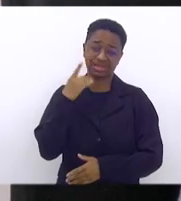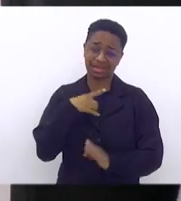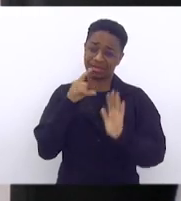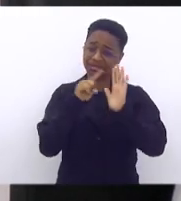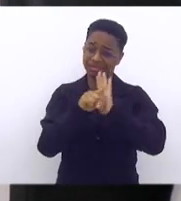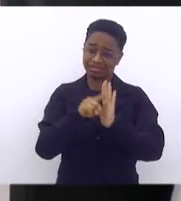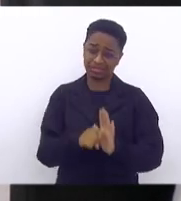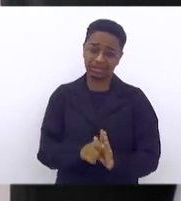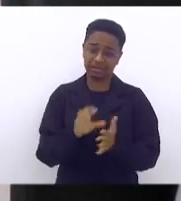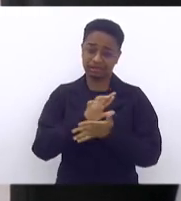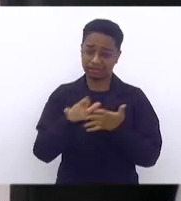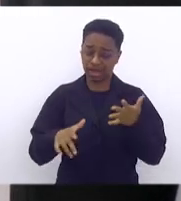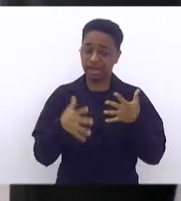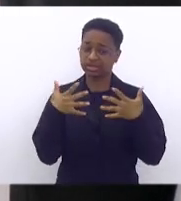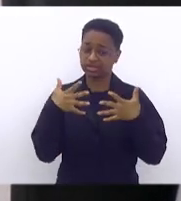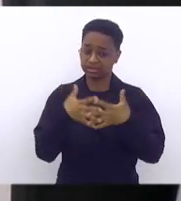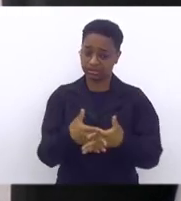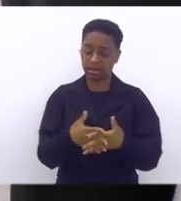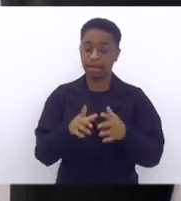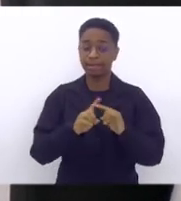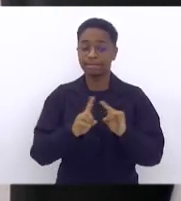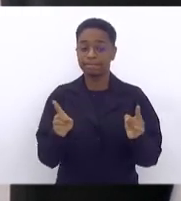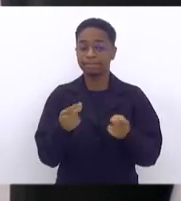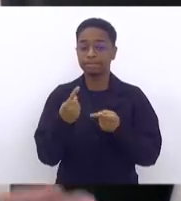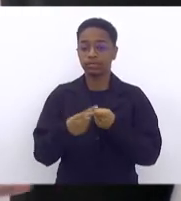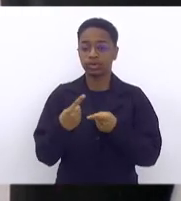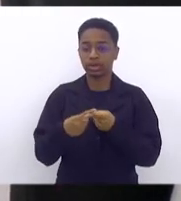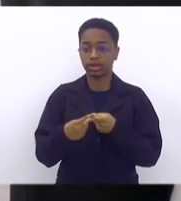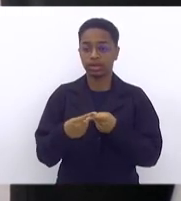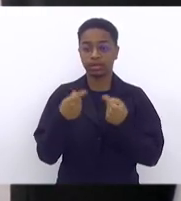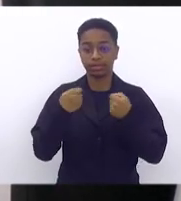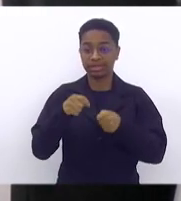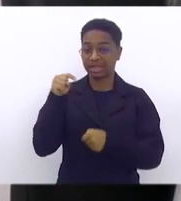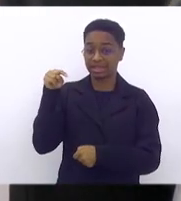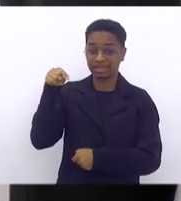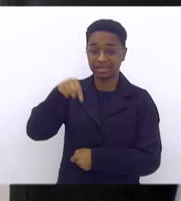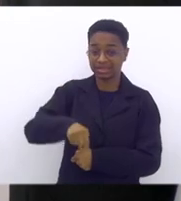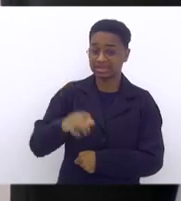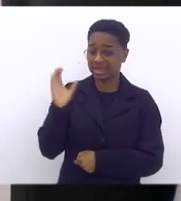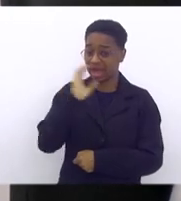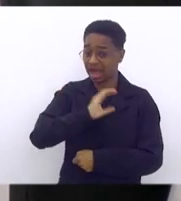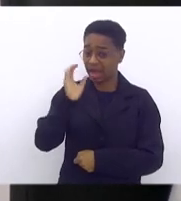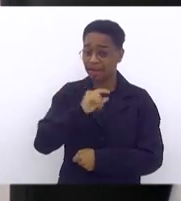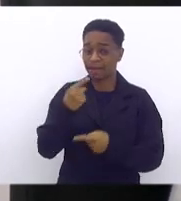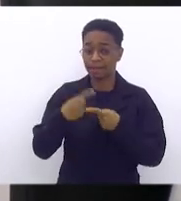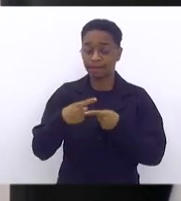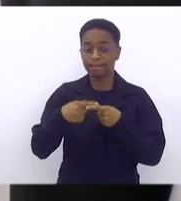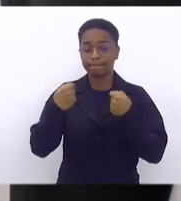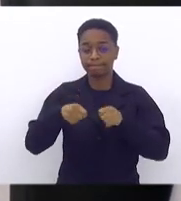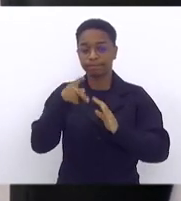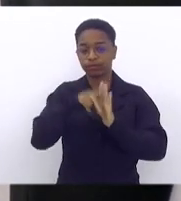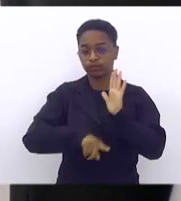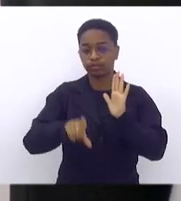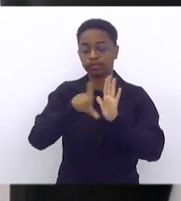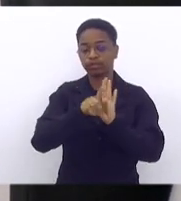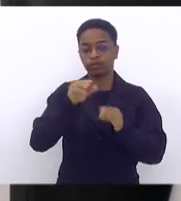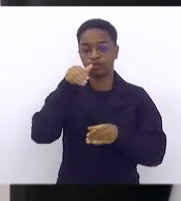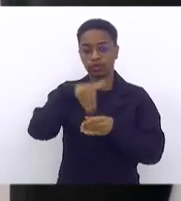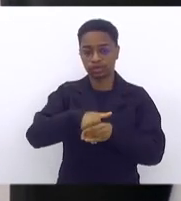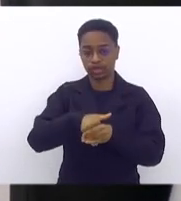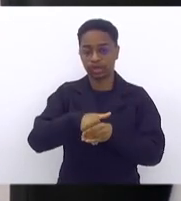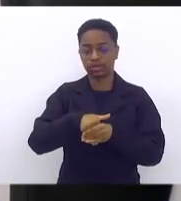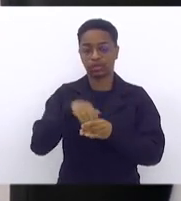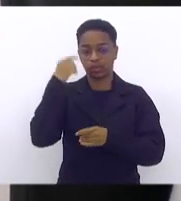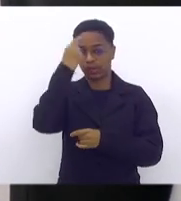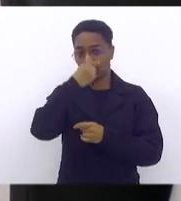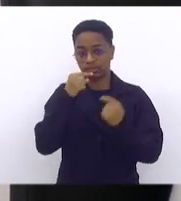também muito complexas, mas é porque a gente vai ter que descer correndo para votar o PL do reconhecimento fotográfico,